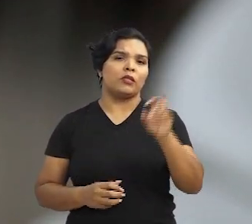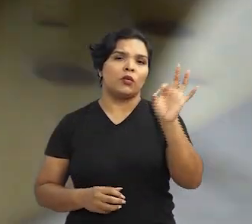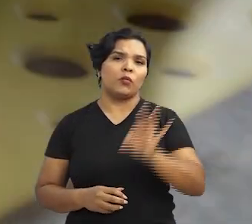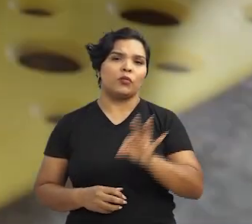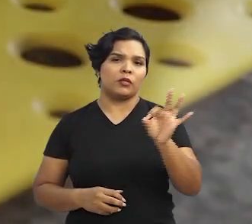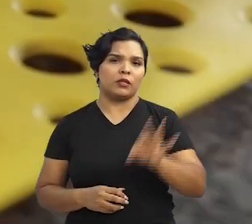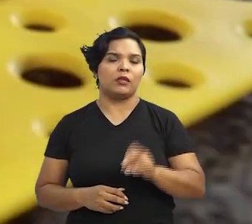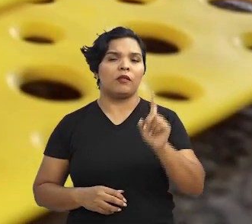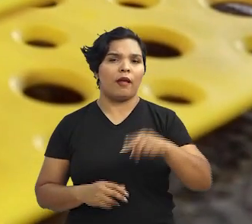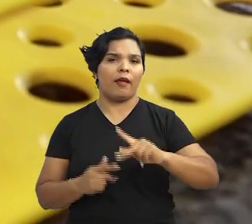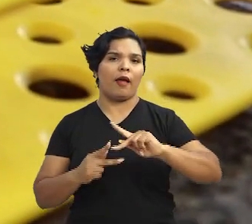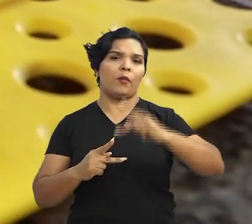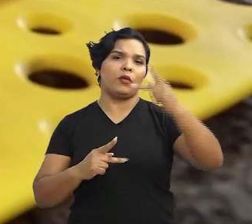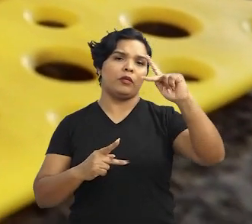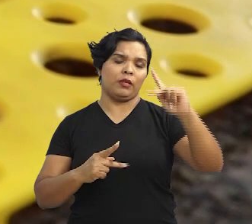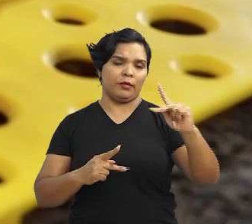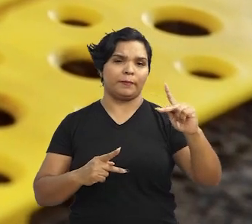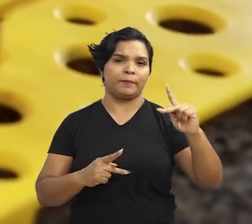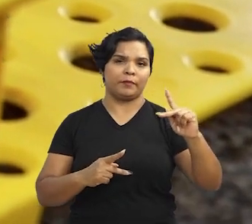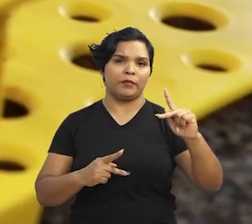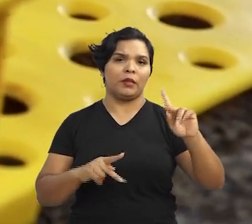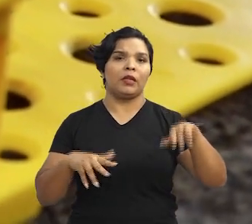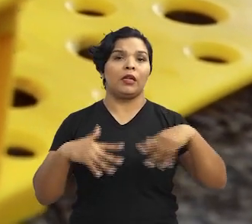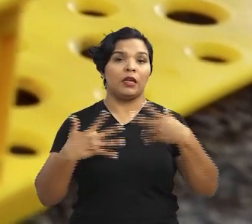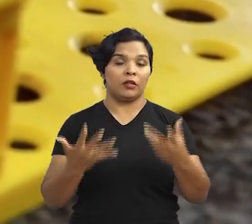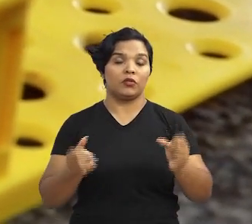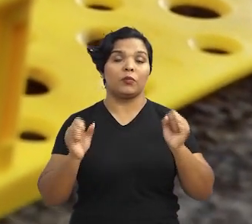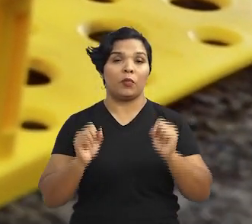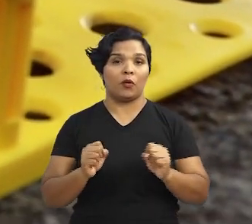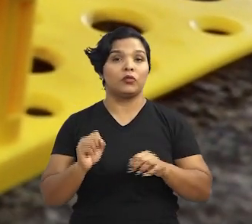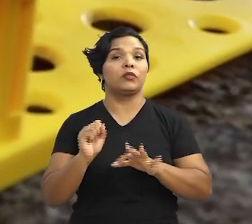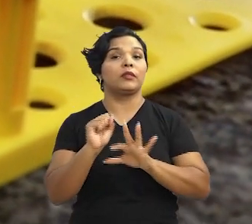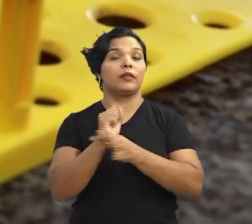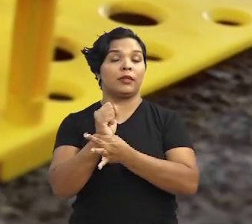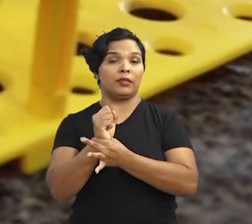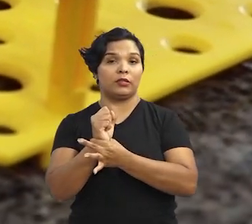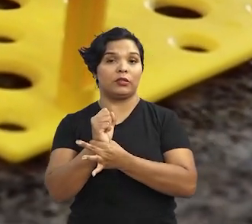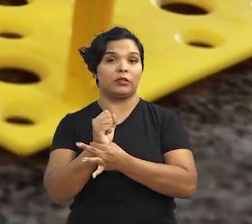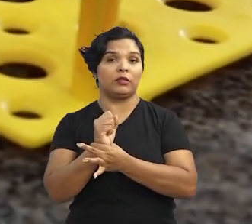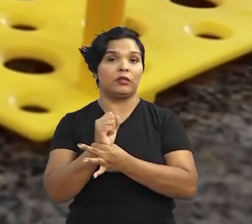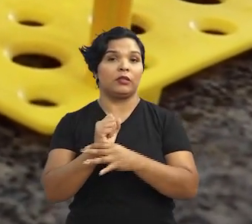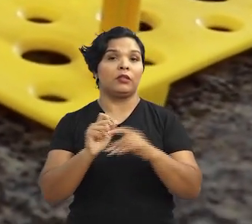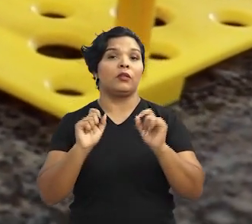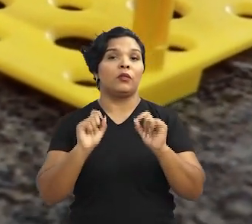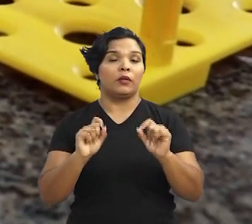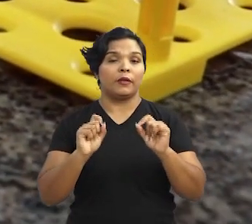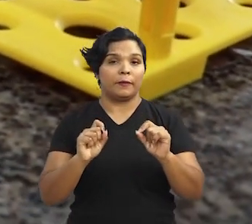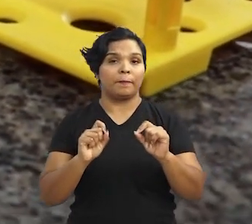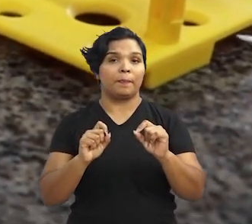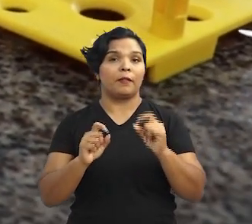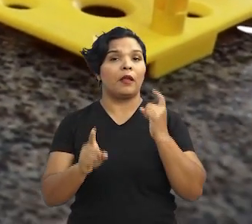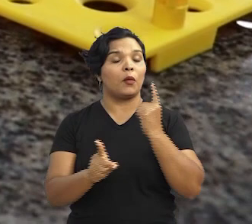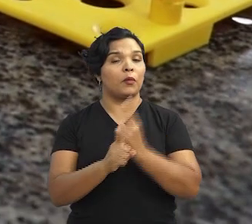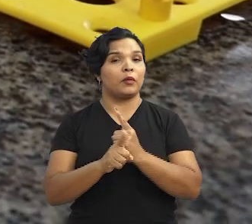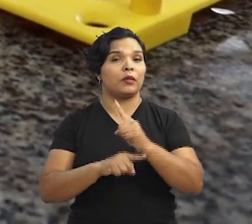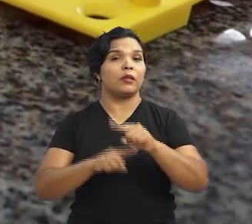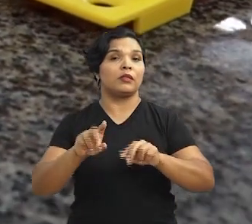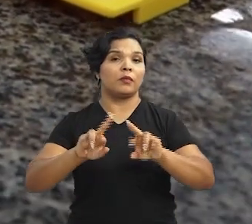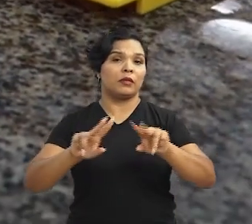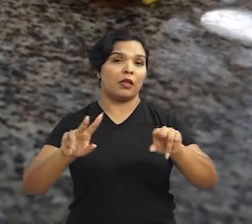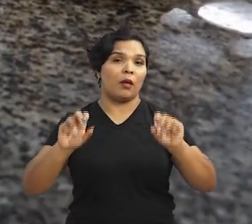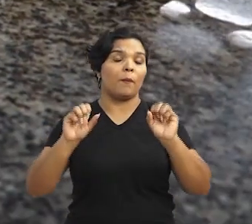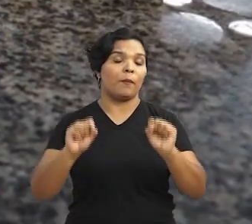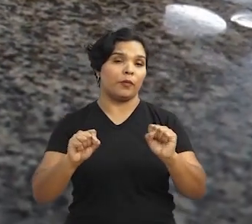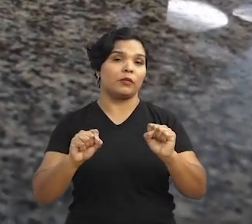obter, ela 85% vai ser essa proteína especificamente. Então a gente pode garantir que a função que a gente vai estar encontrando